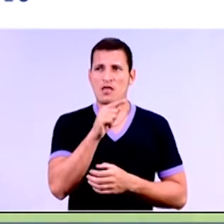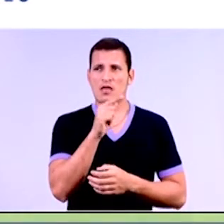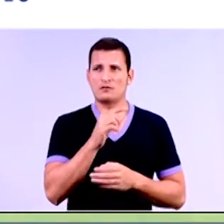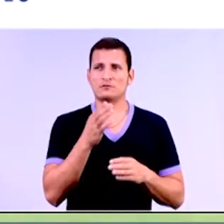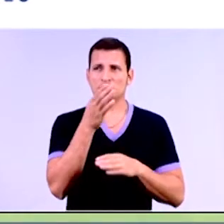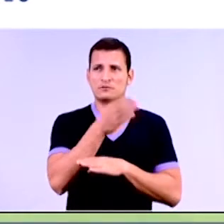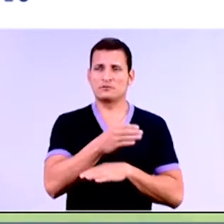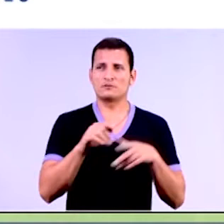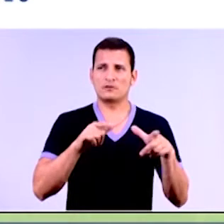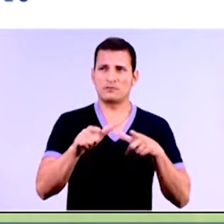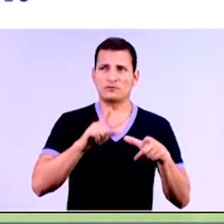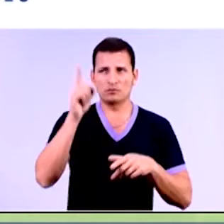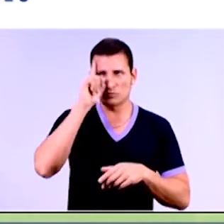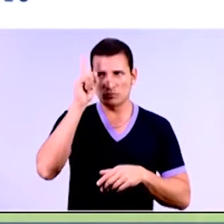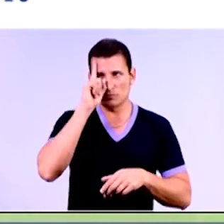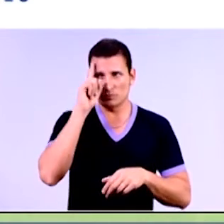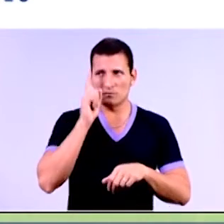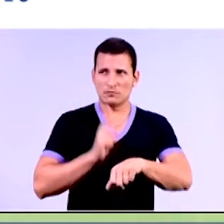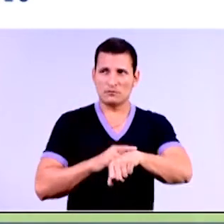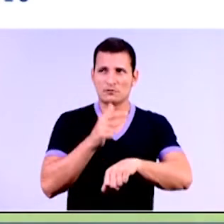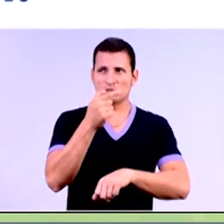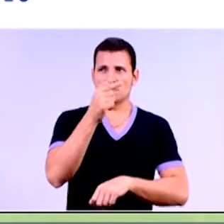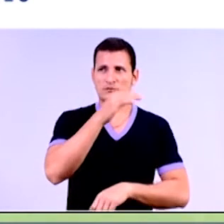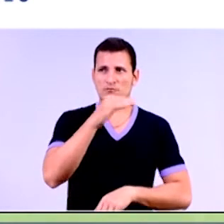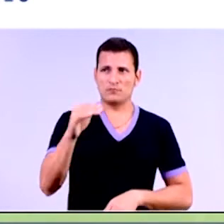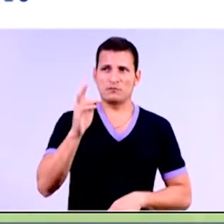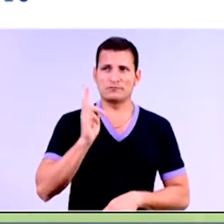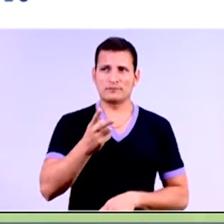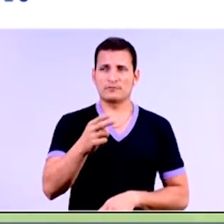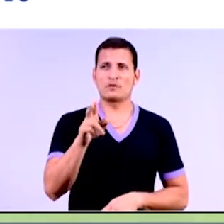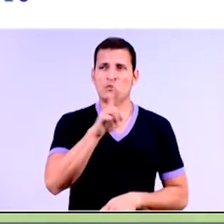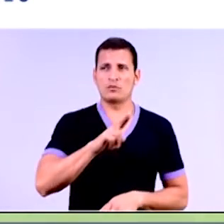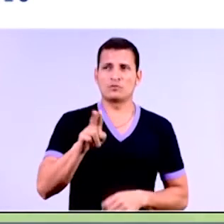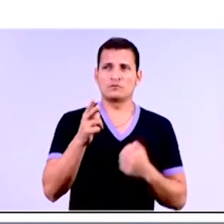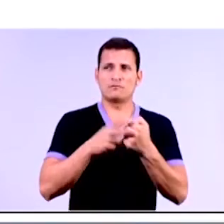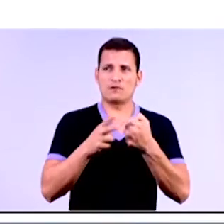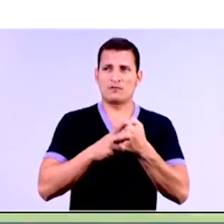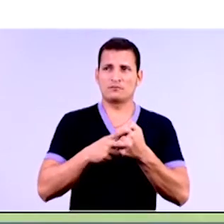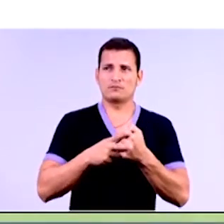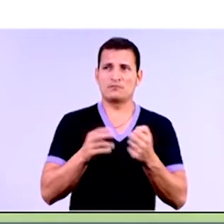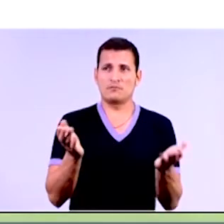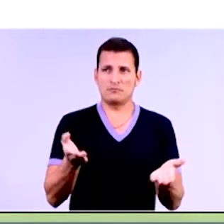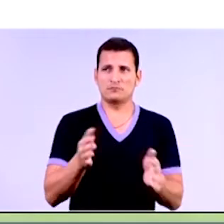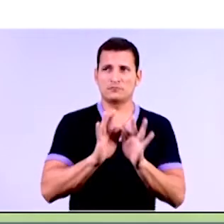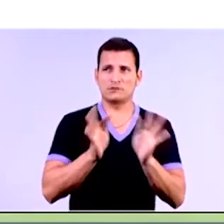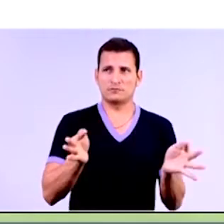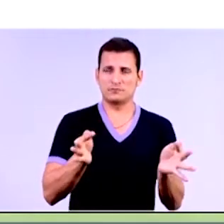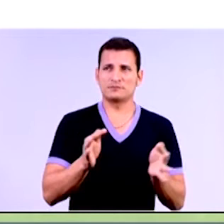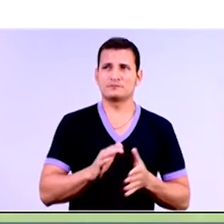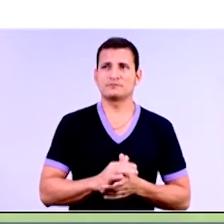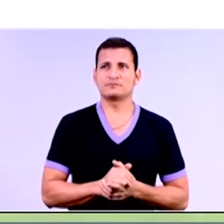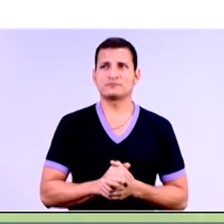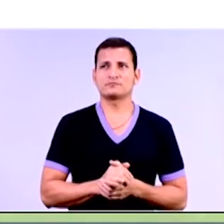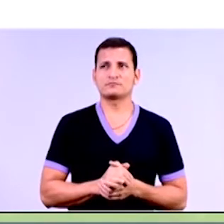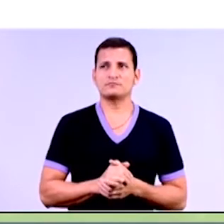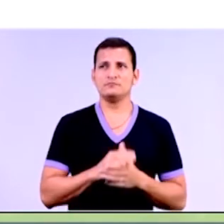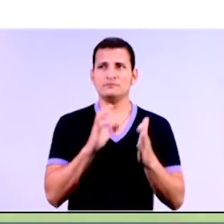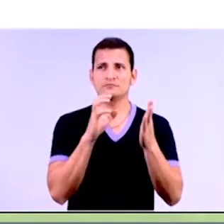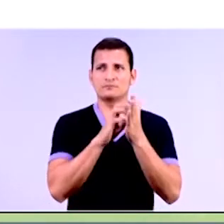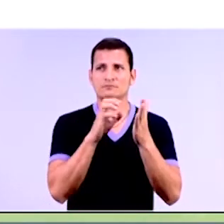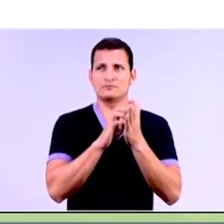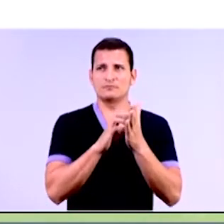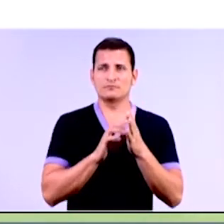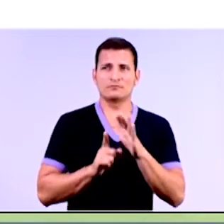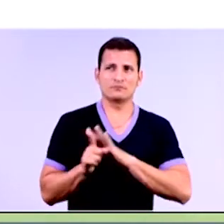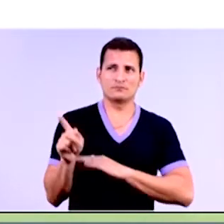trabalho todos os dias nesse horário. Então, eu uso o verbo no presente simples. Mais características.